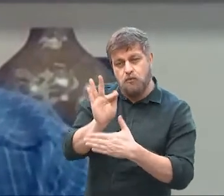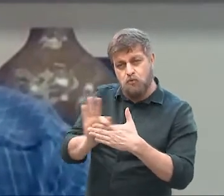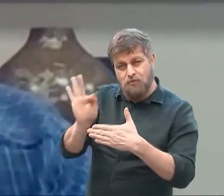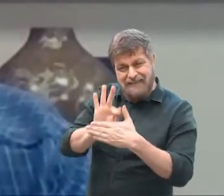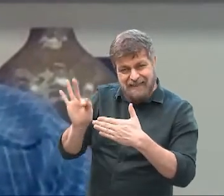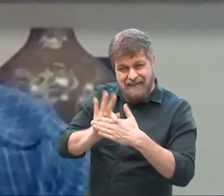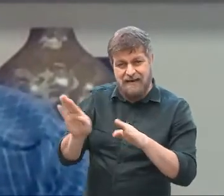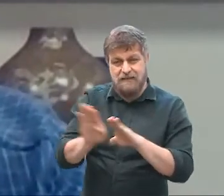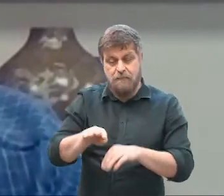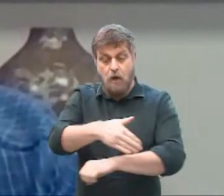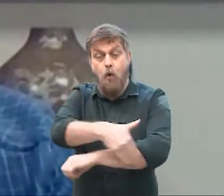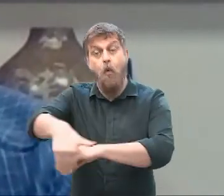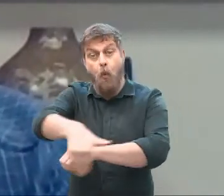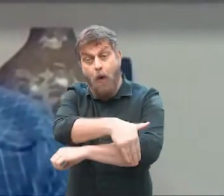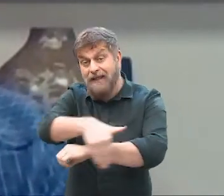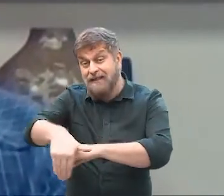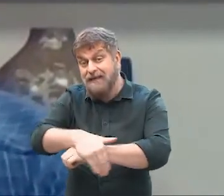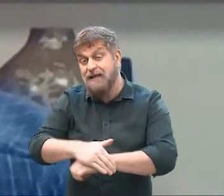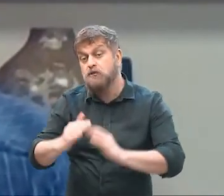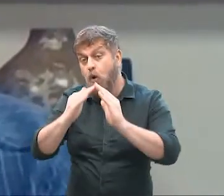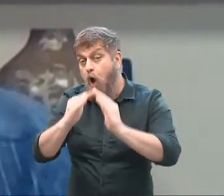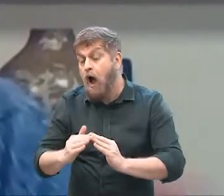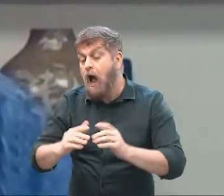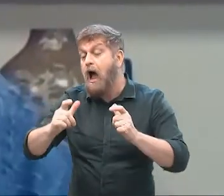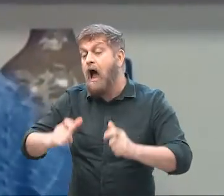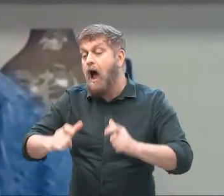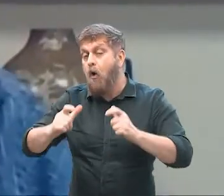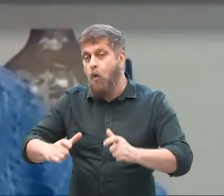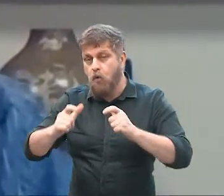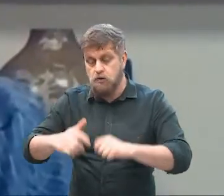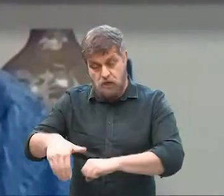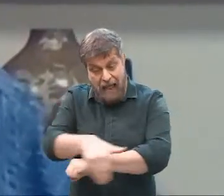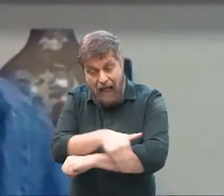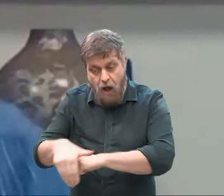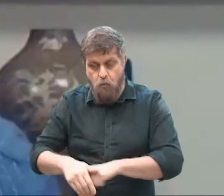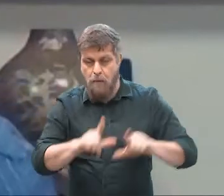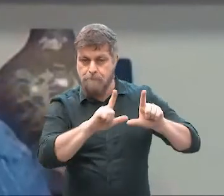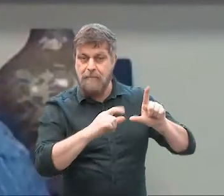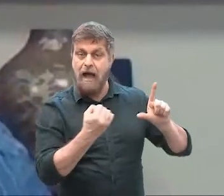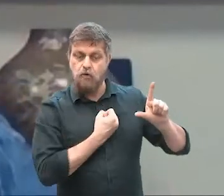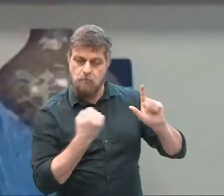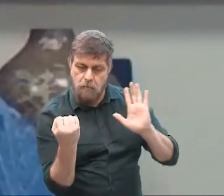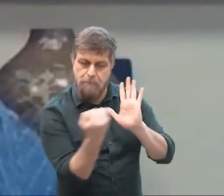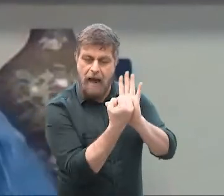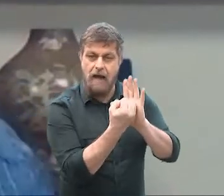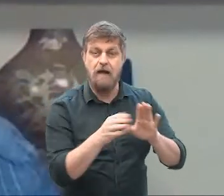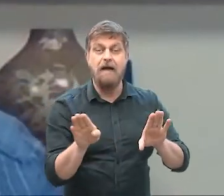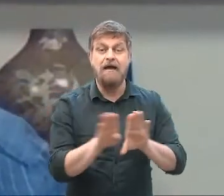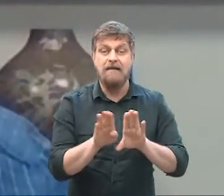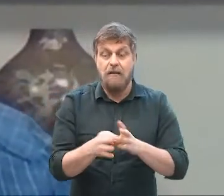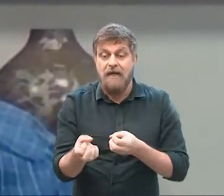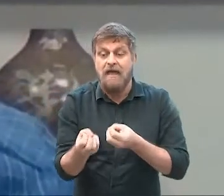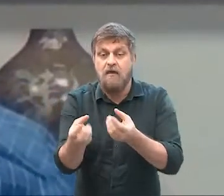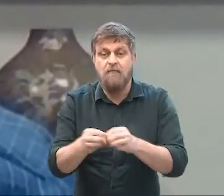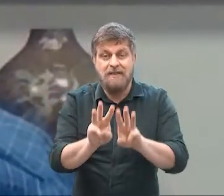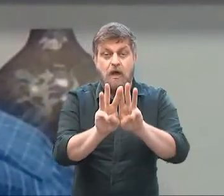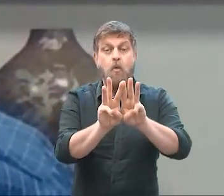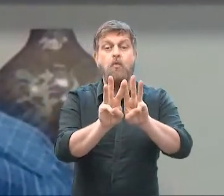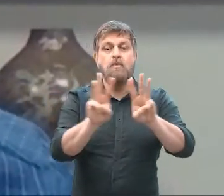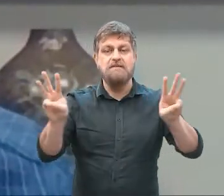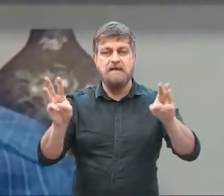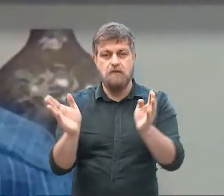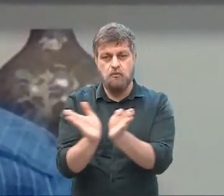o endereço do Conselho Tutelar, endereço físico, rua tal, número tal, bairro tal, e também informando o site